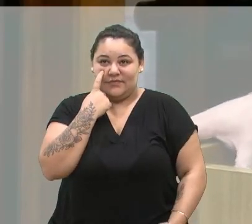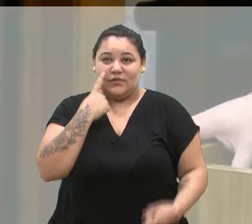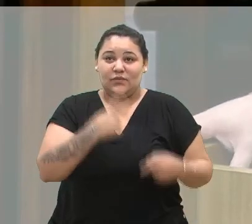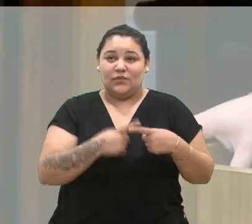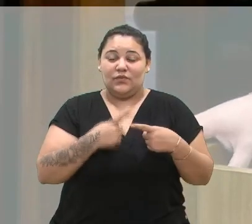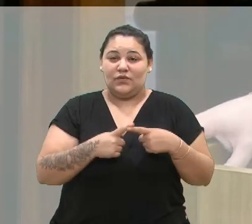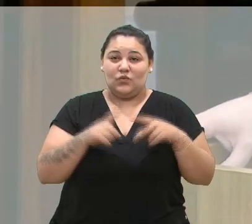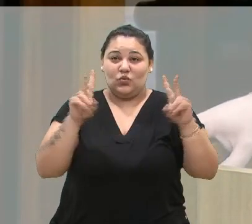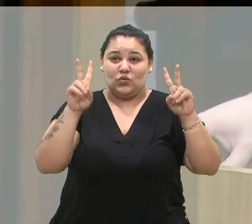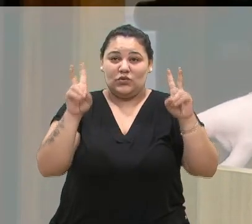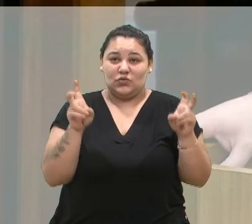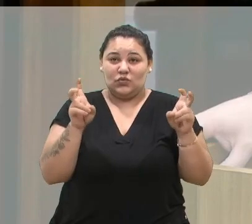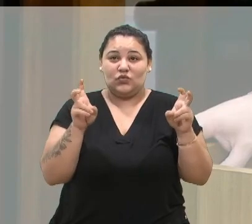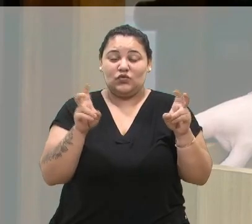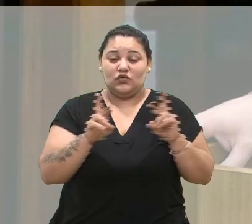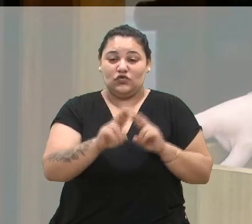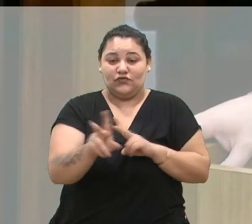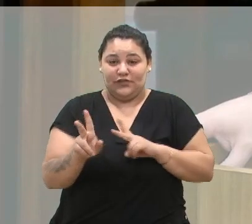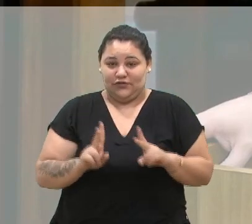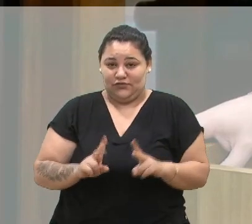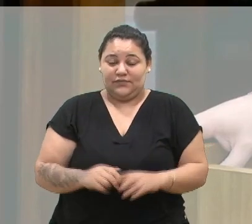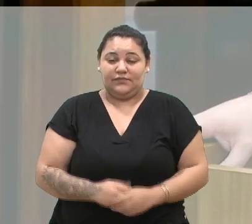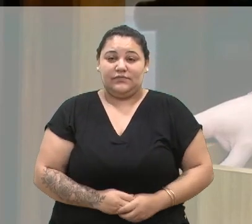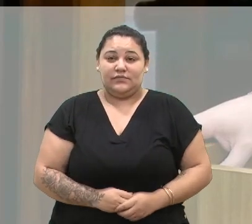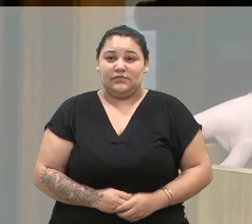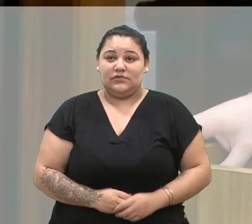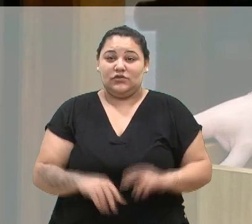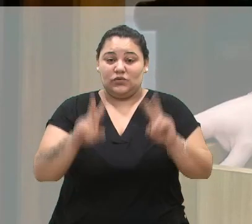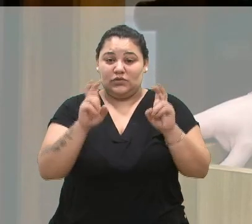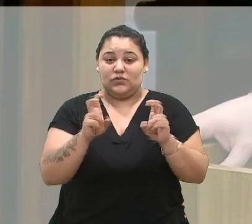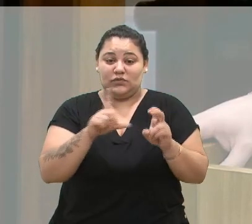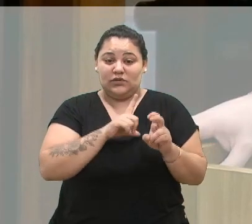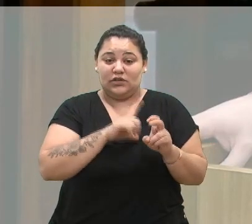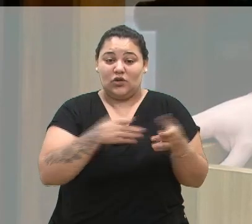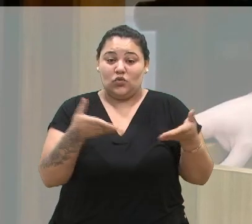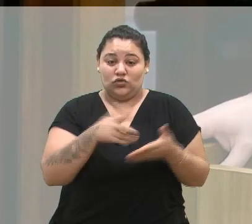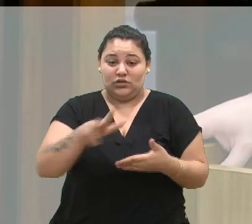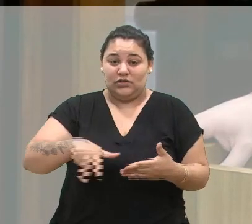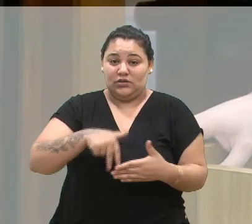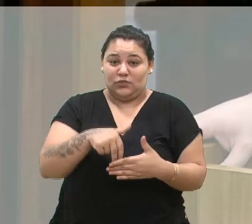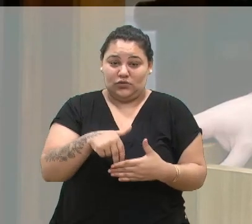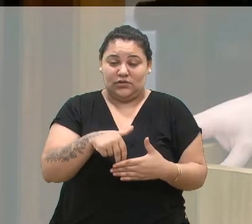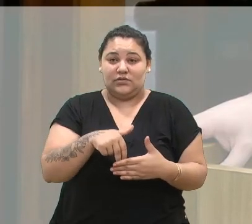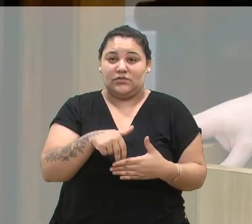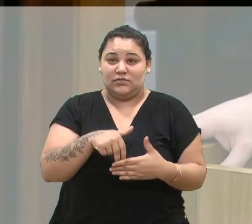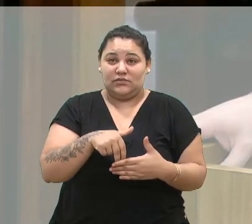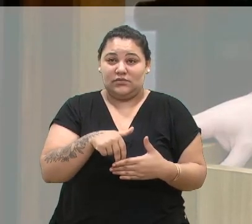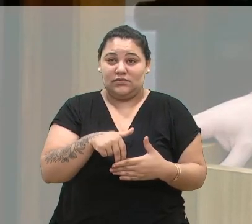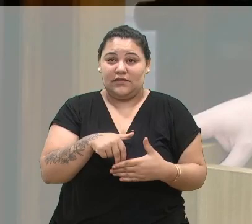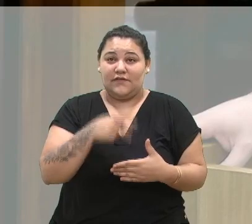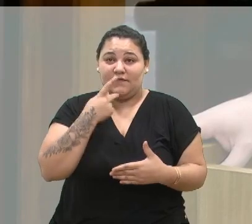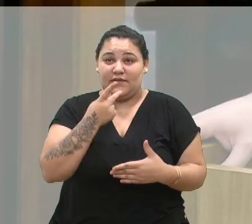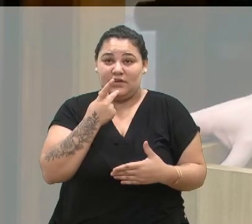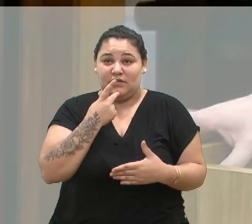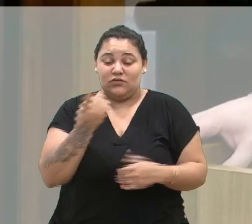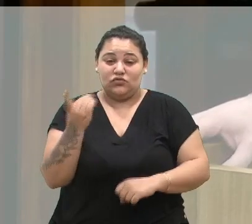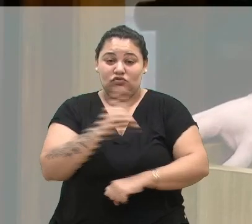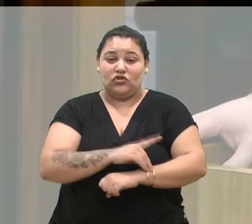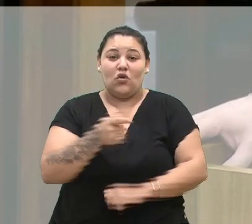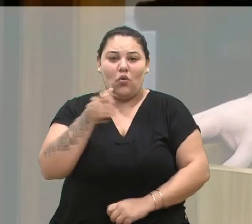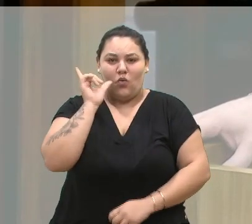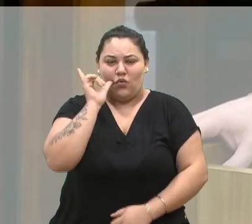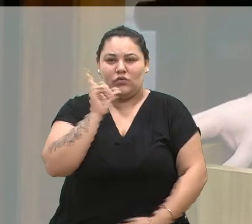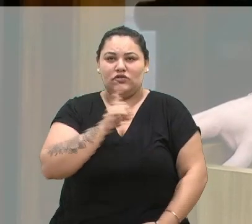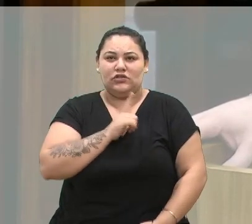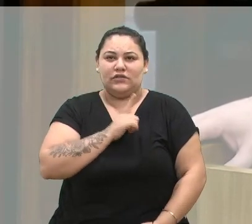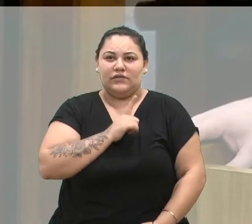assuntos diferentes. E o assunto que a gente traz hoje nessa tribuna é referente ao dia de ontem, que estivemos,